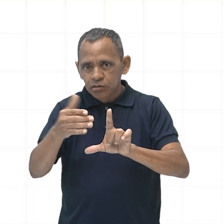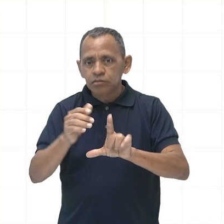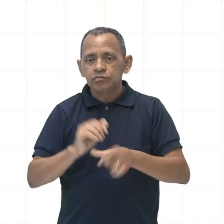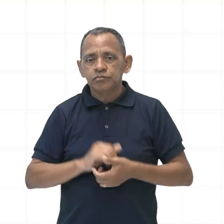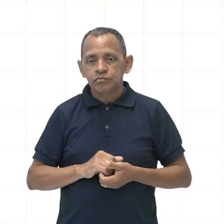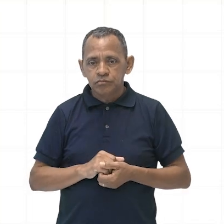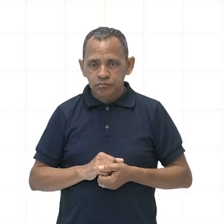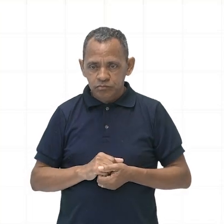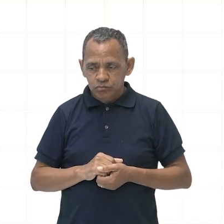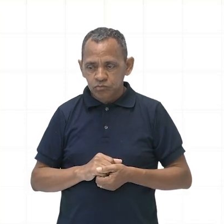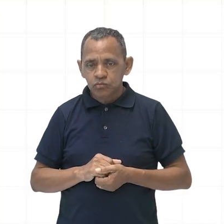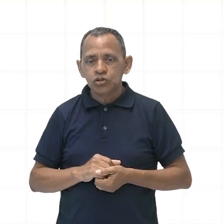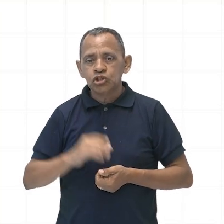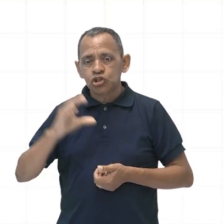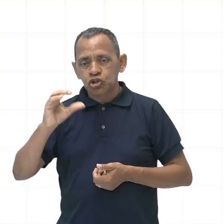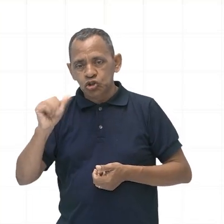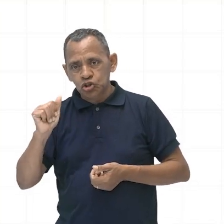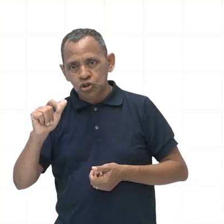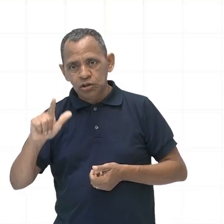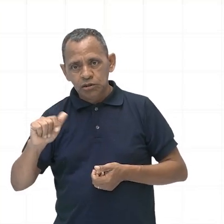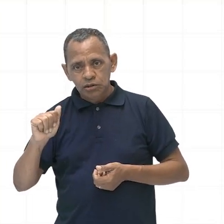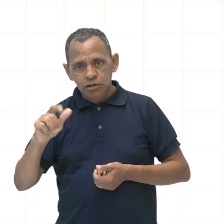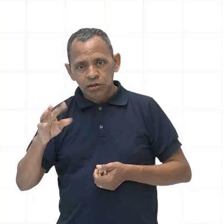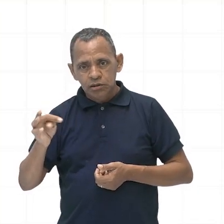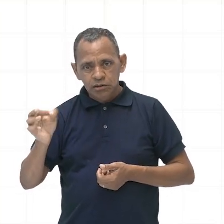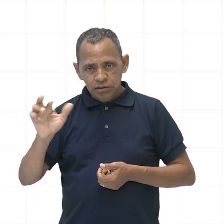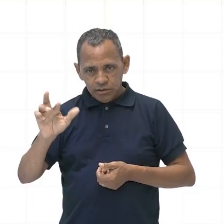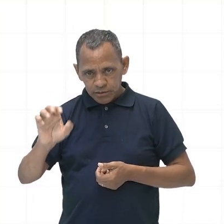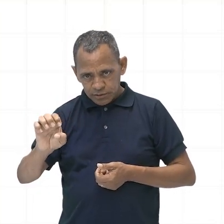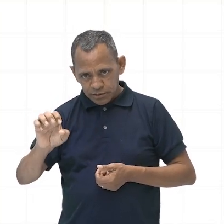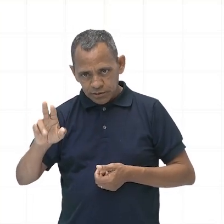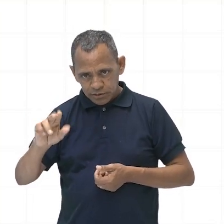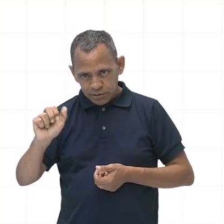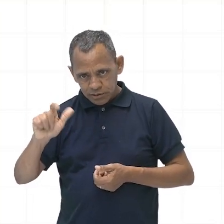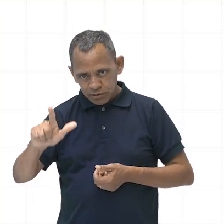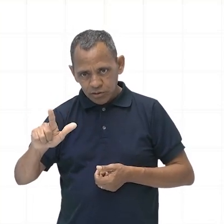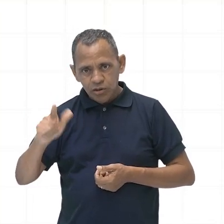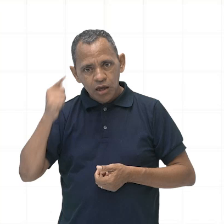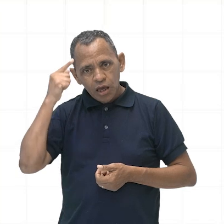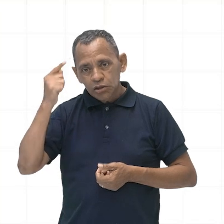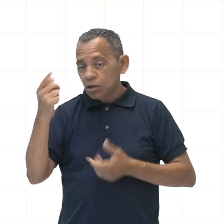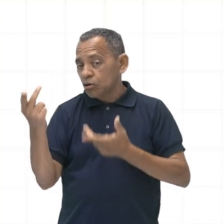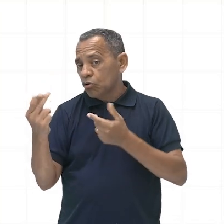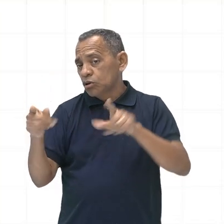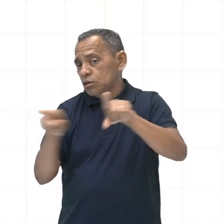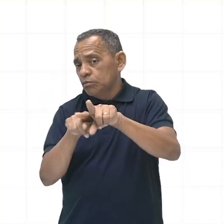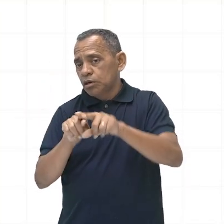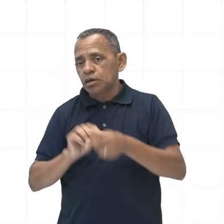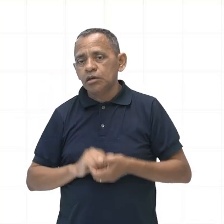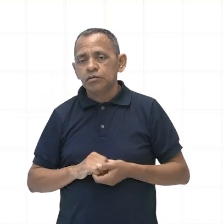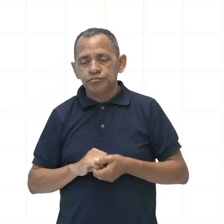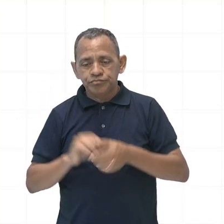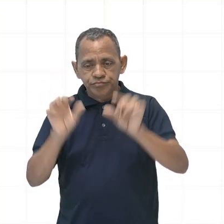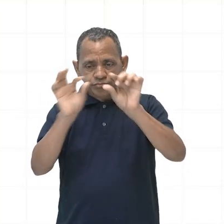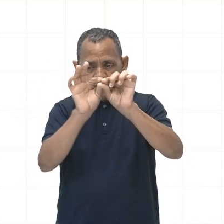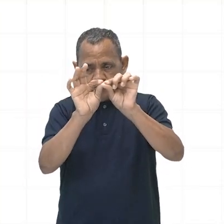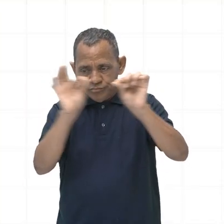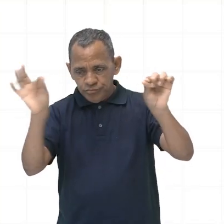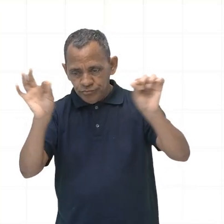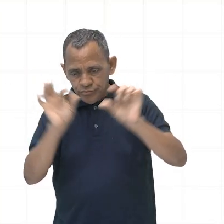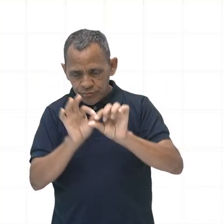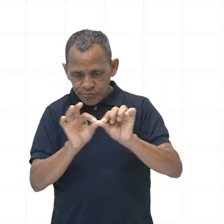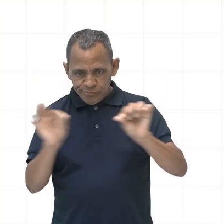externos colaterais, a ideia é a mesma. Traz a reta R para cima da reta R,